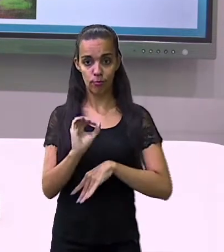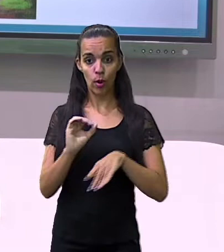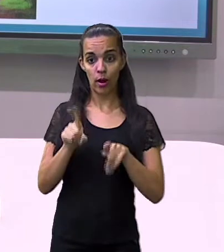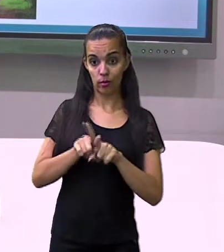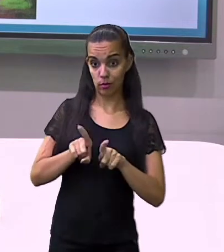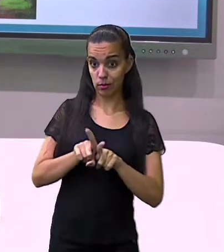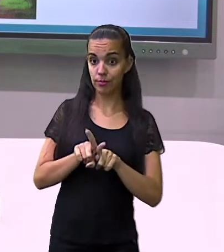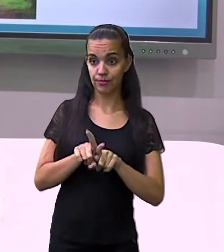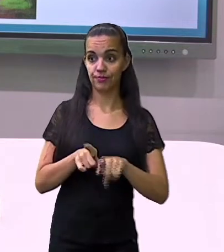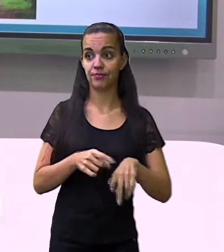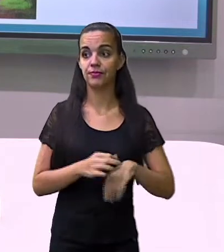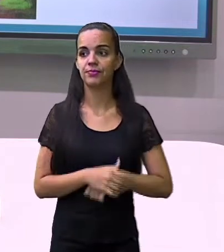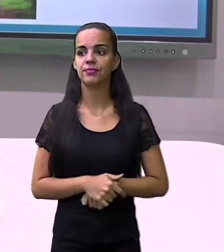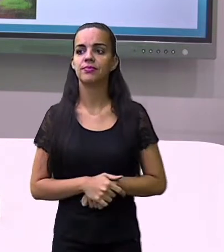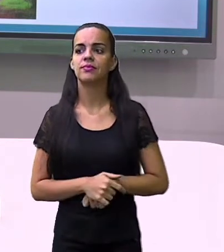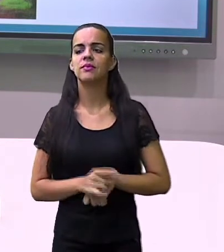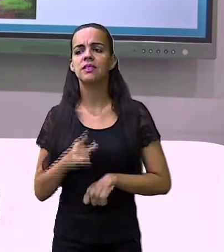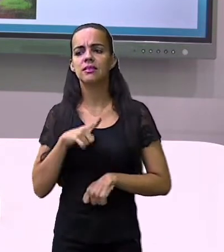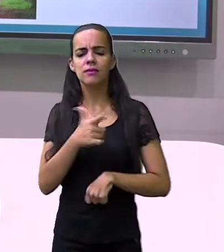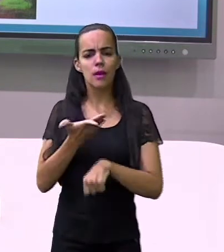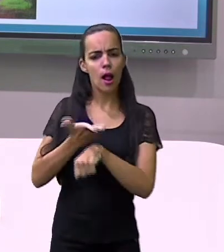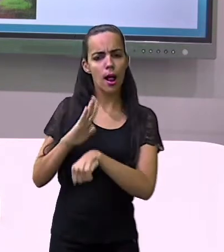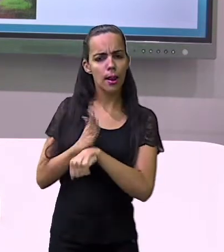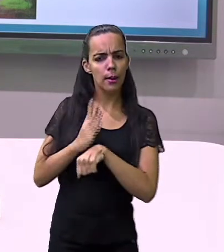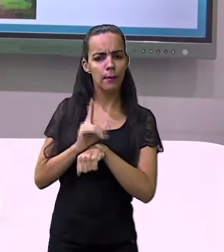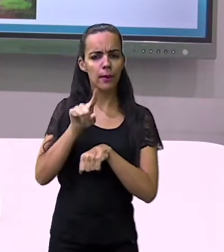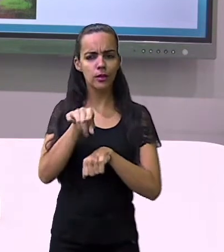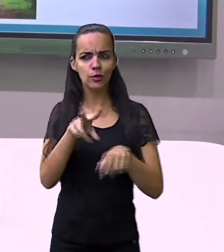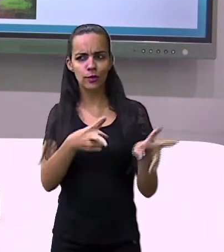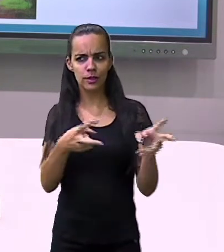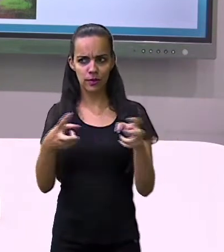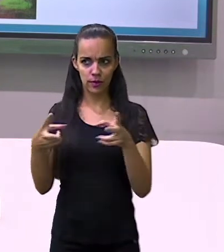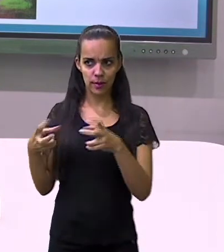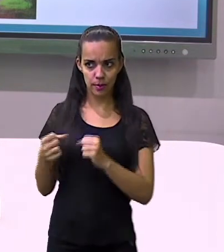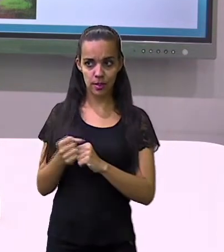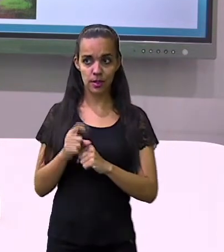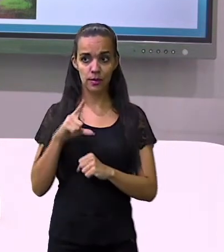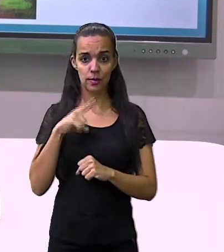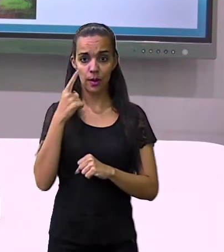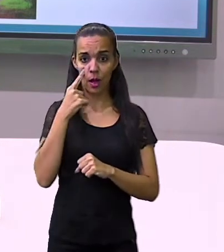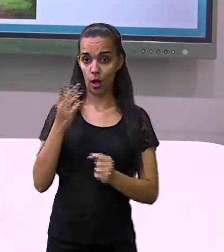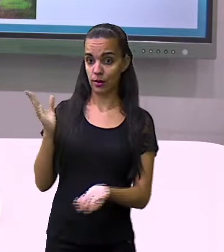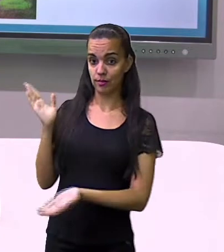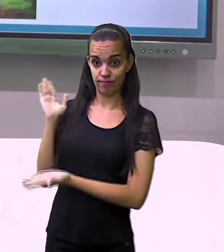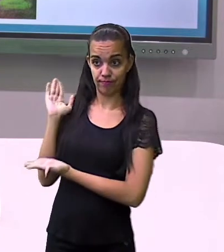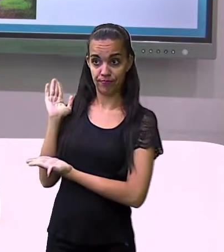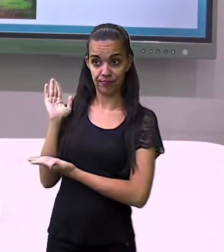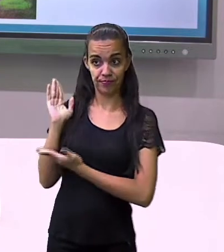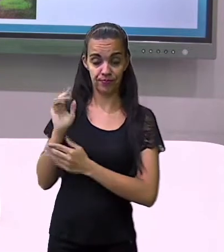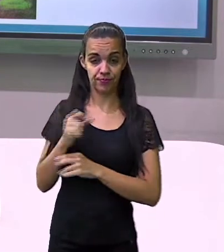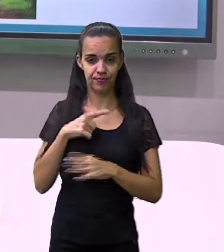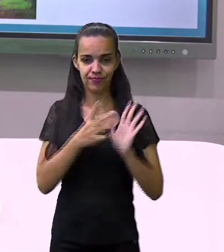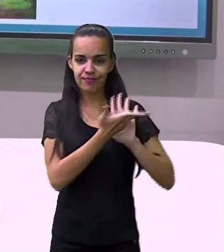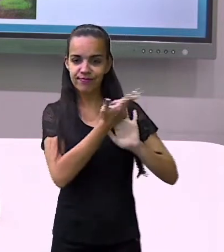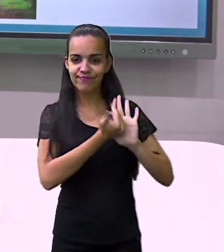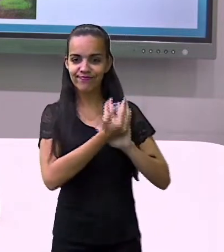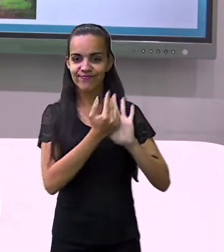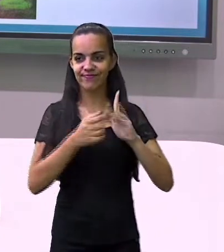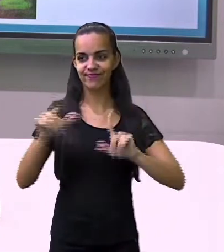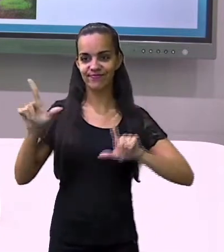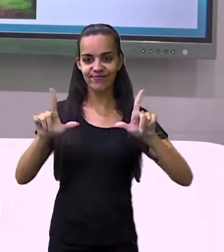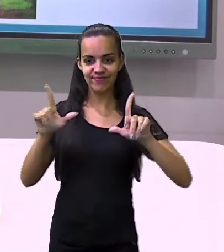tá? Lá na nossa aula prática você vai perceber, mas aqui na nossa imagem, ó, você consegue ter uma noção daquilo